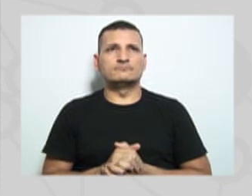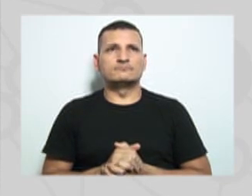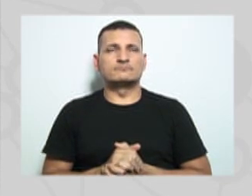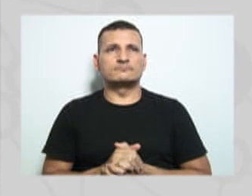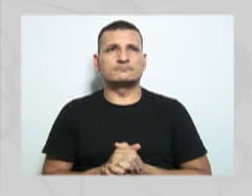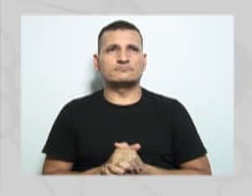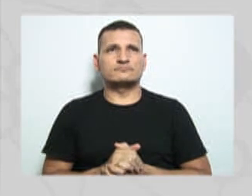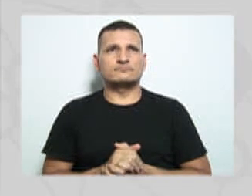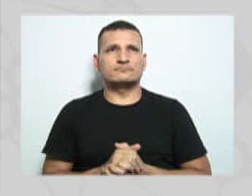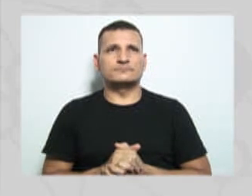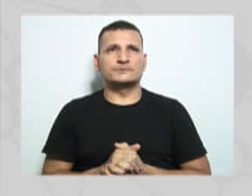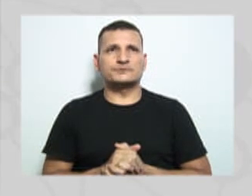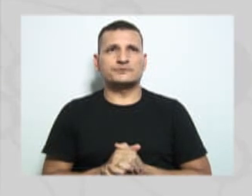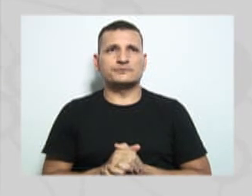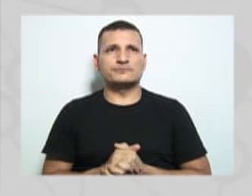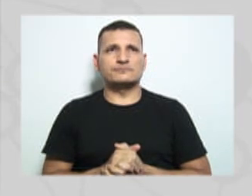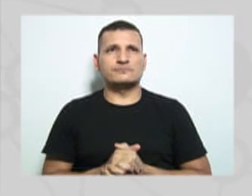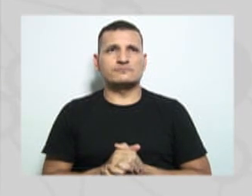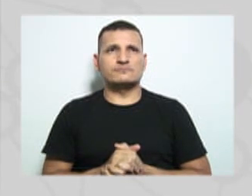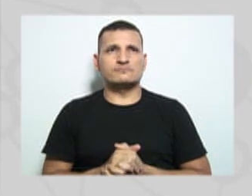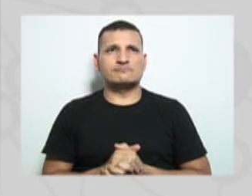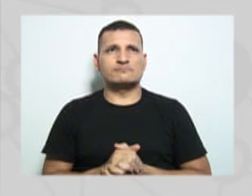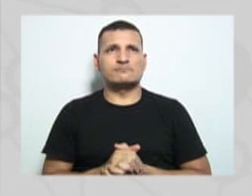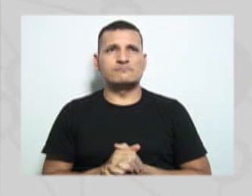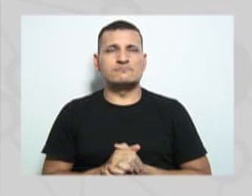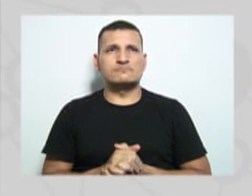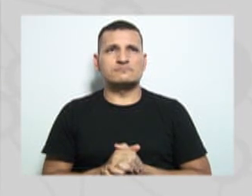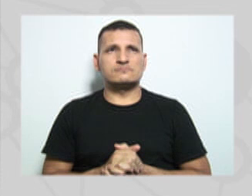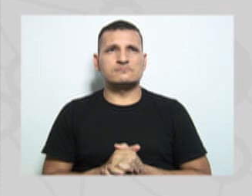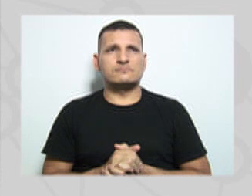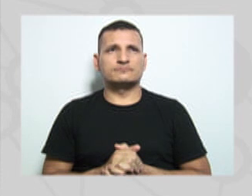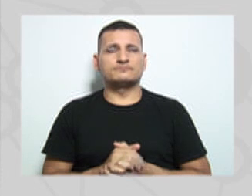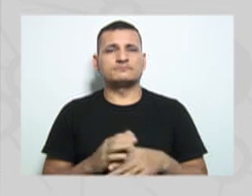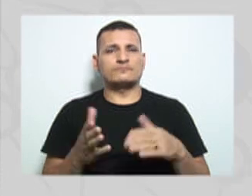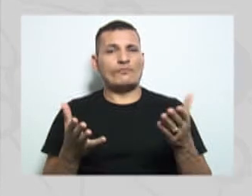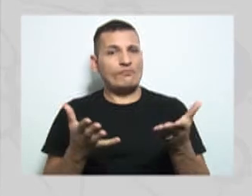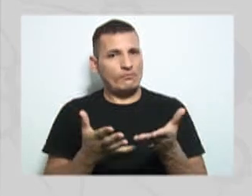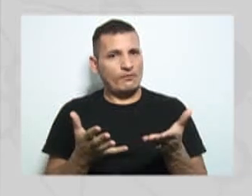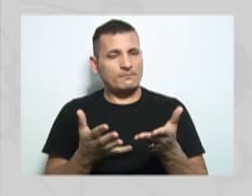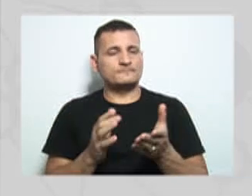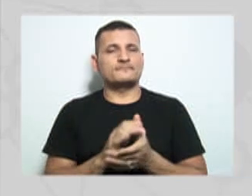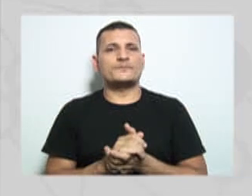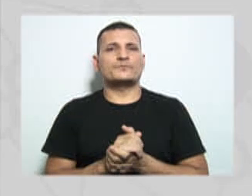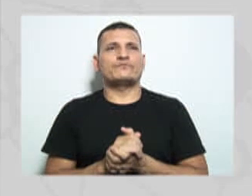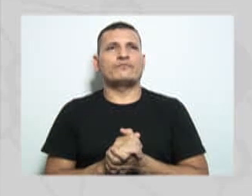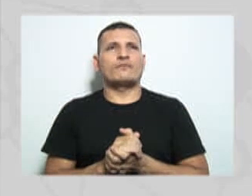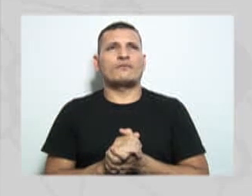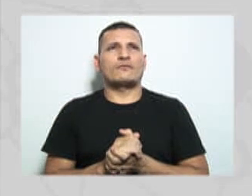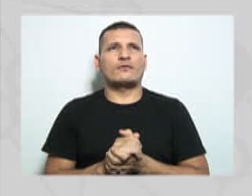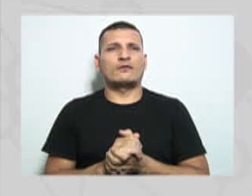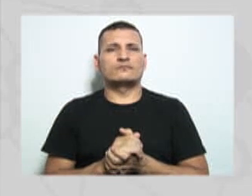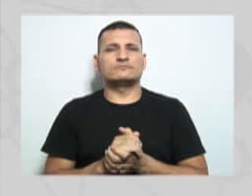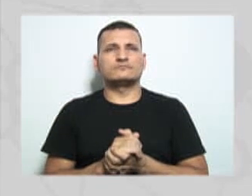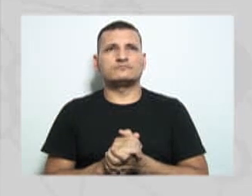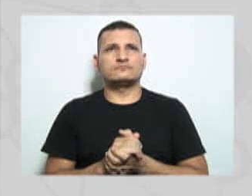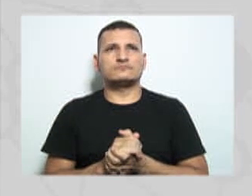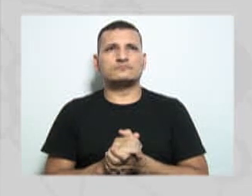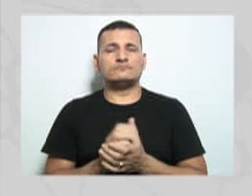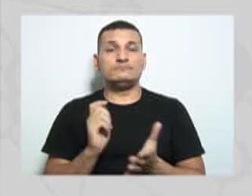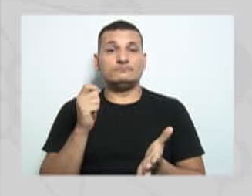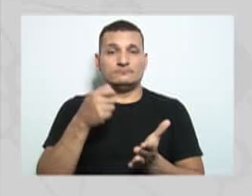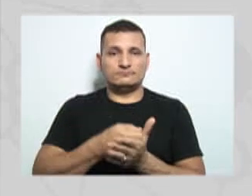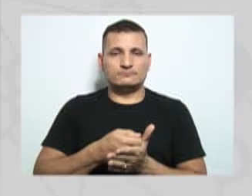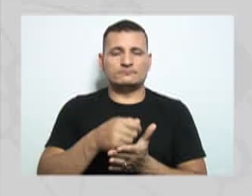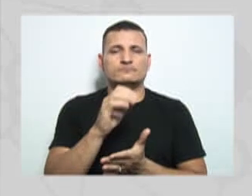Vamos lá. Agora vamos falar um pouco da contribuição cooperativista, que é o quê? A